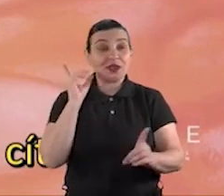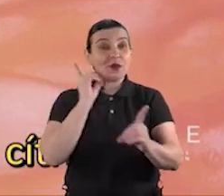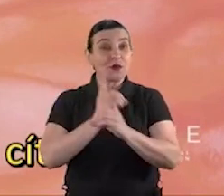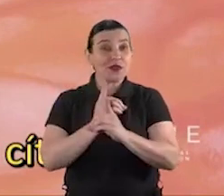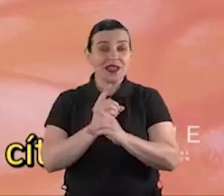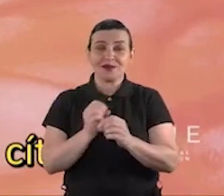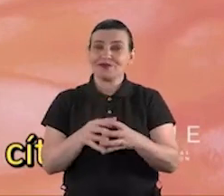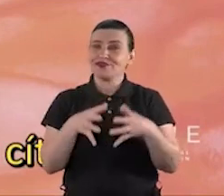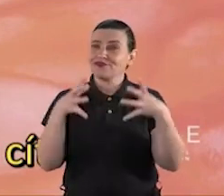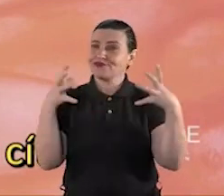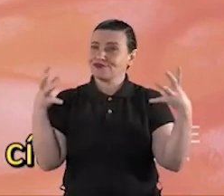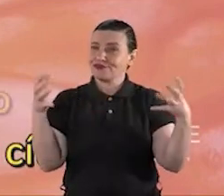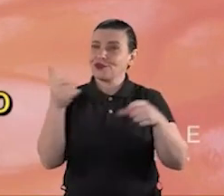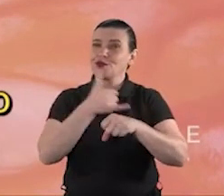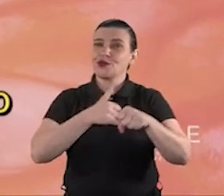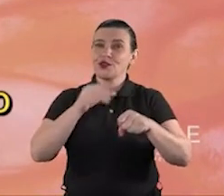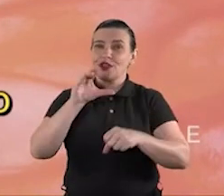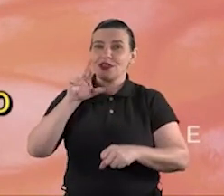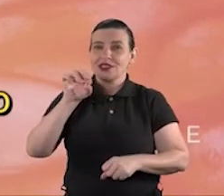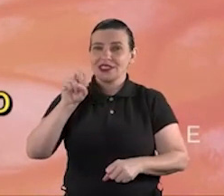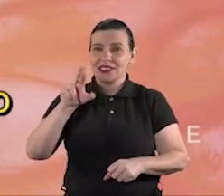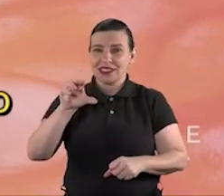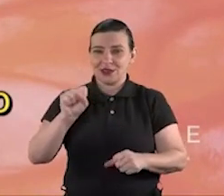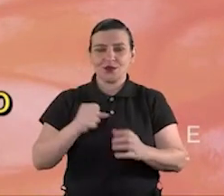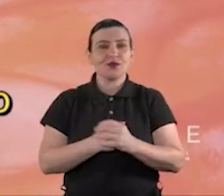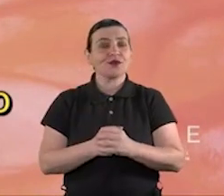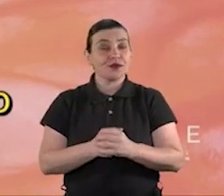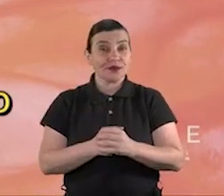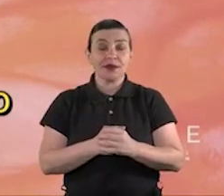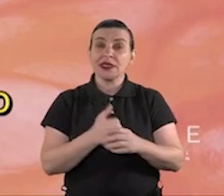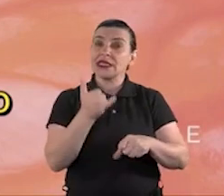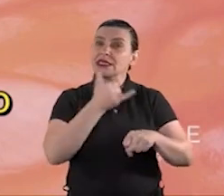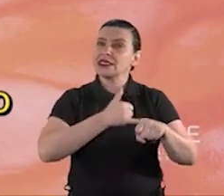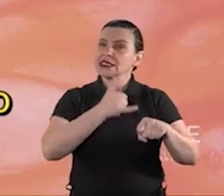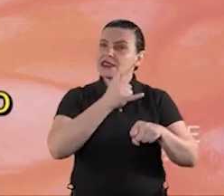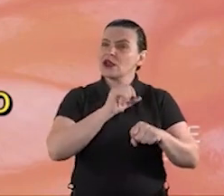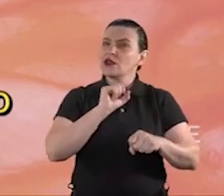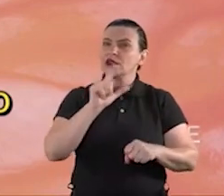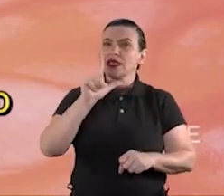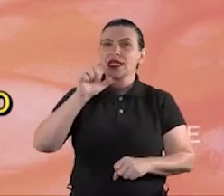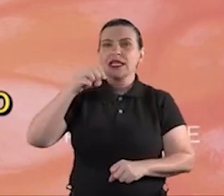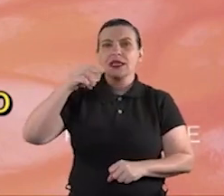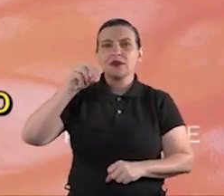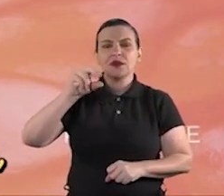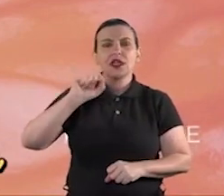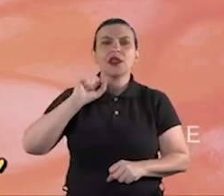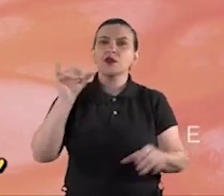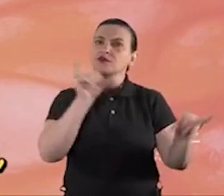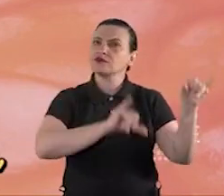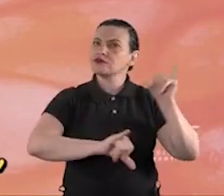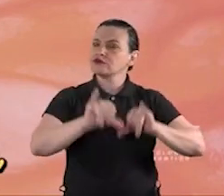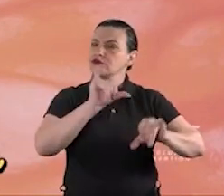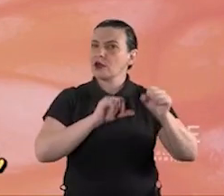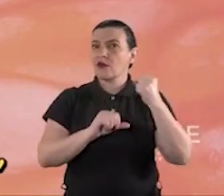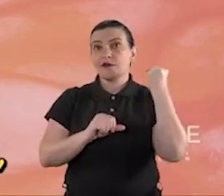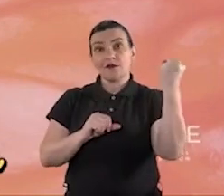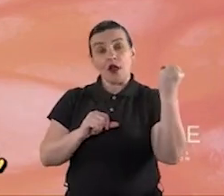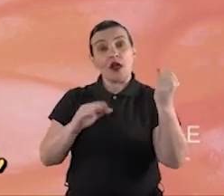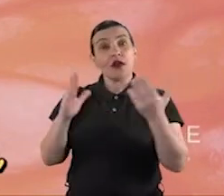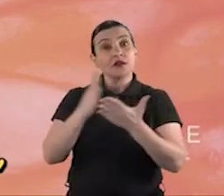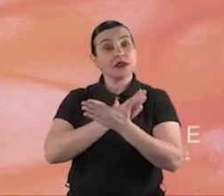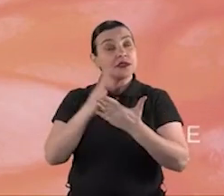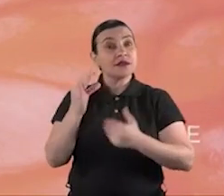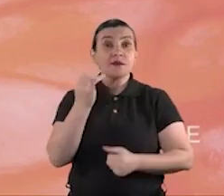é encontrada abundantemente nos olhos cítricos em muitos óleos cítricos ou de limoneno e um composto dominante em